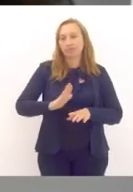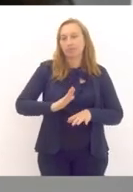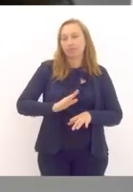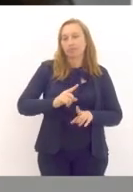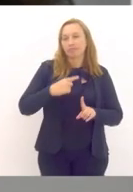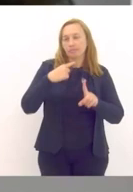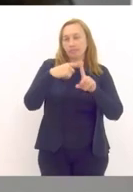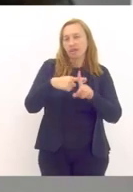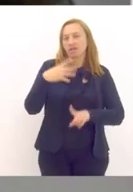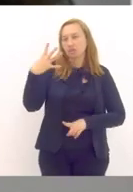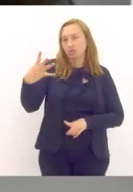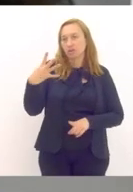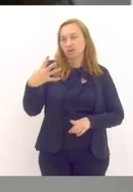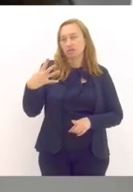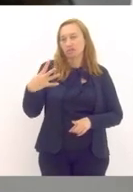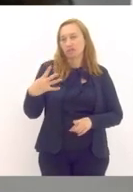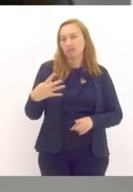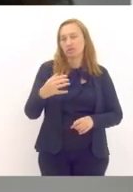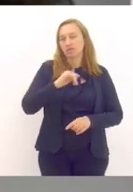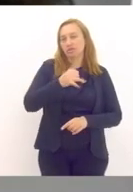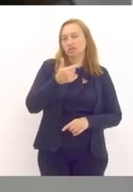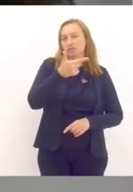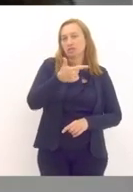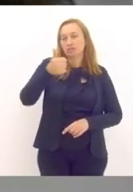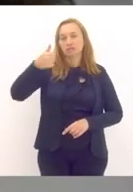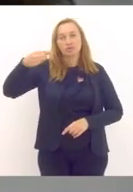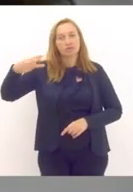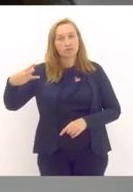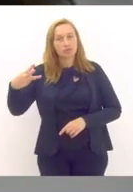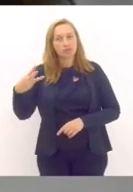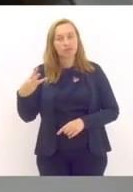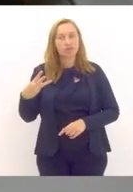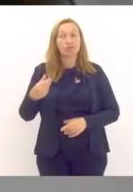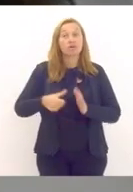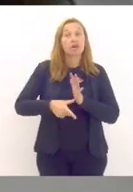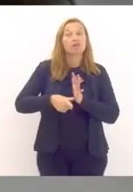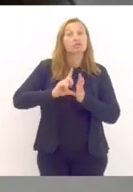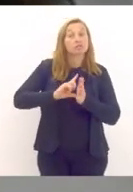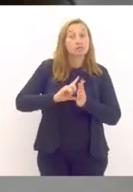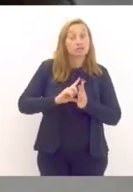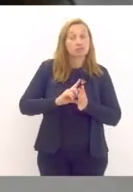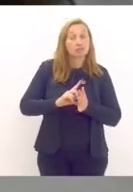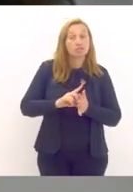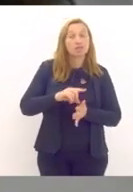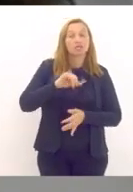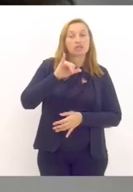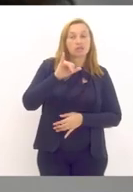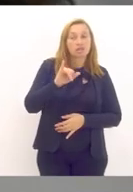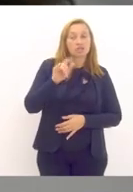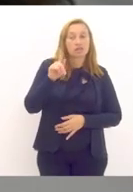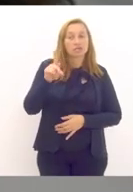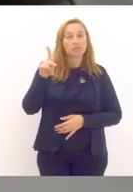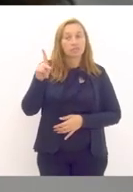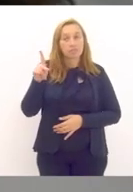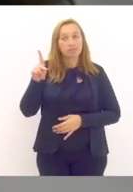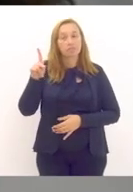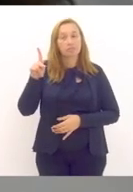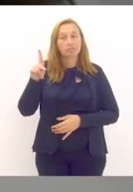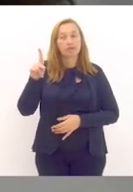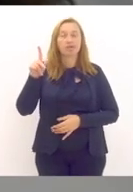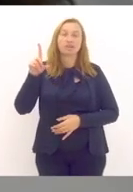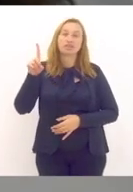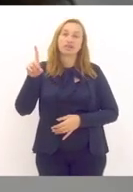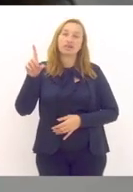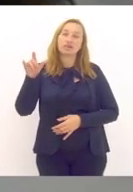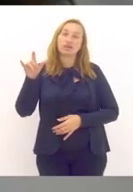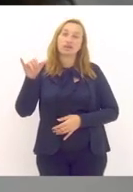1º de janeiro de 2013, e antes de janeiro de 2013, IGPDI mais 6. Essa